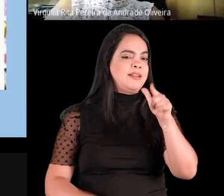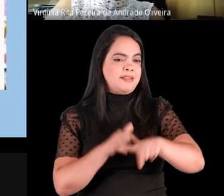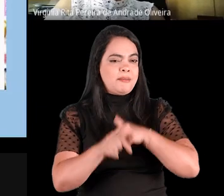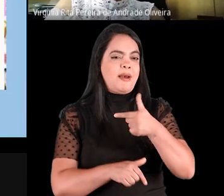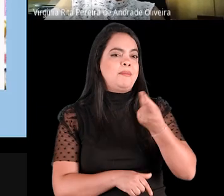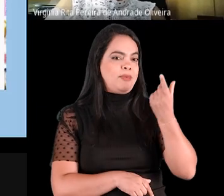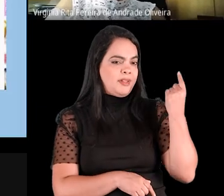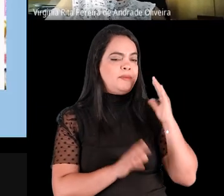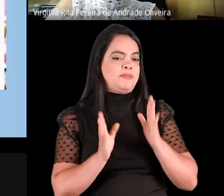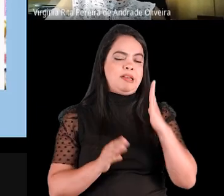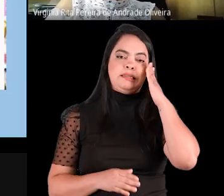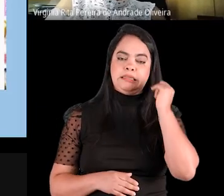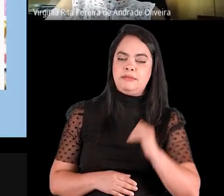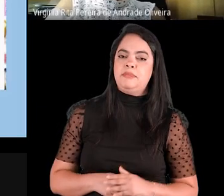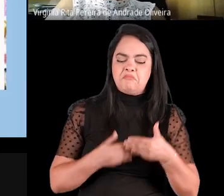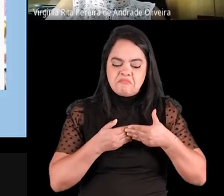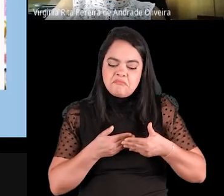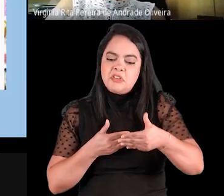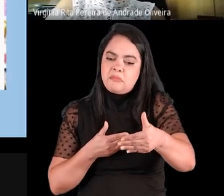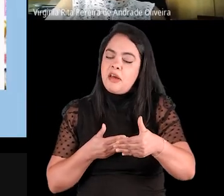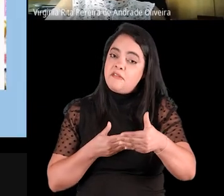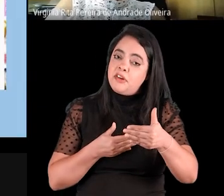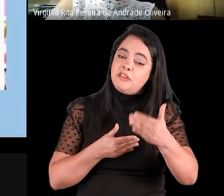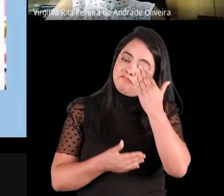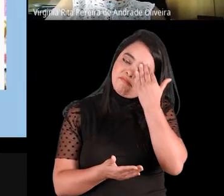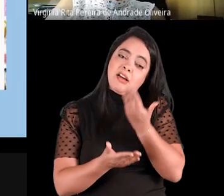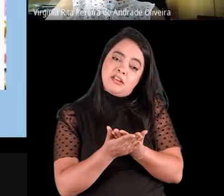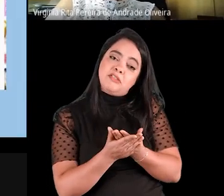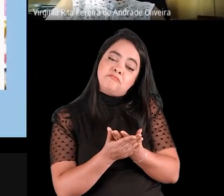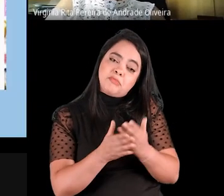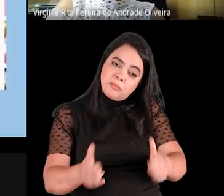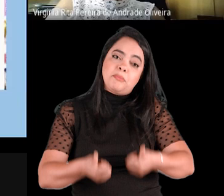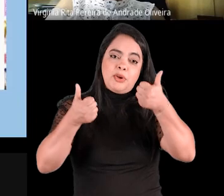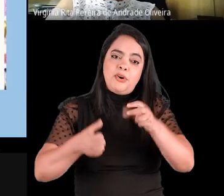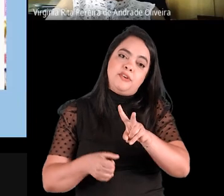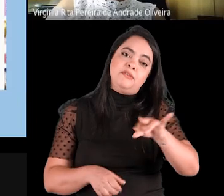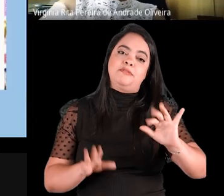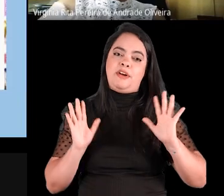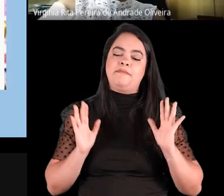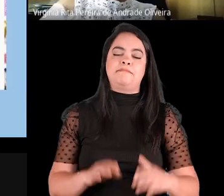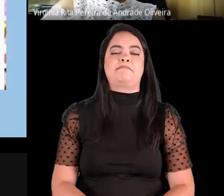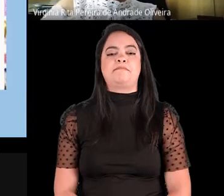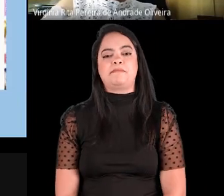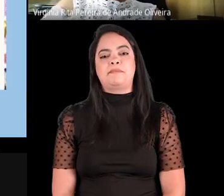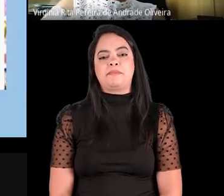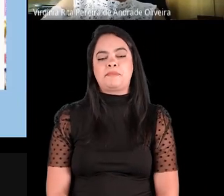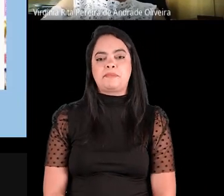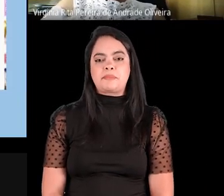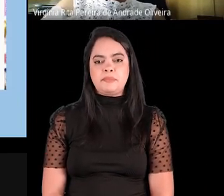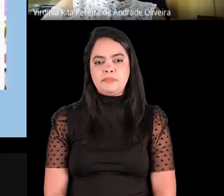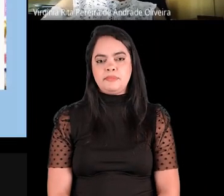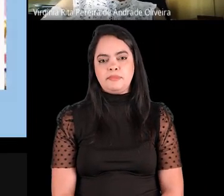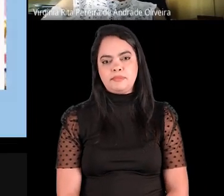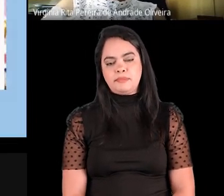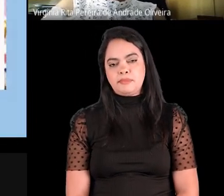Então, eu imagino que, assim, que daqui para frente a tendência é estar sempre aprimorando e melhorando este recurso. Embora ele